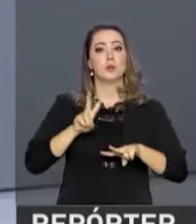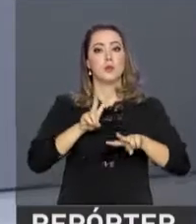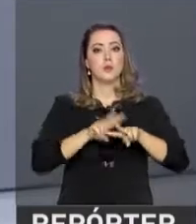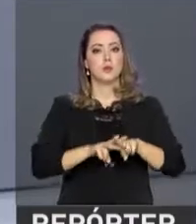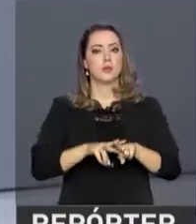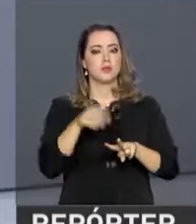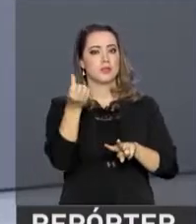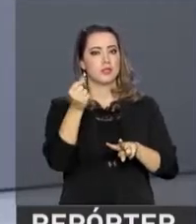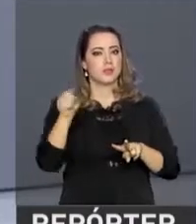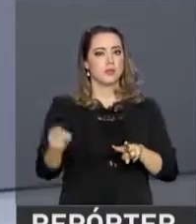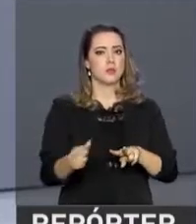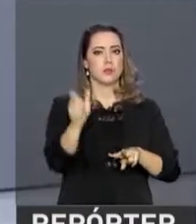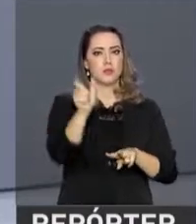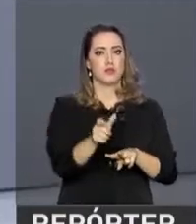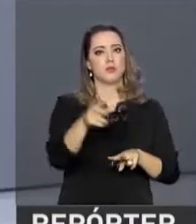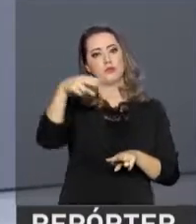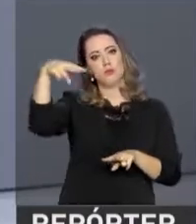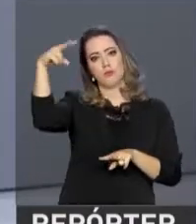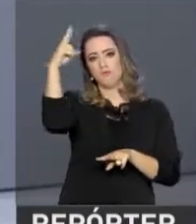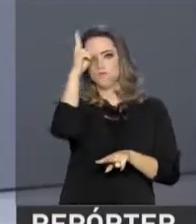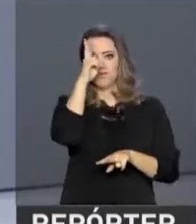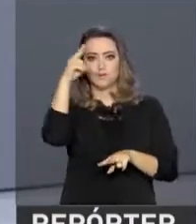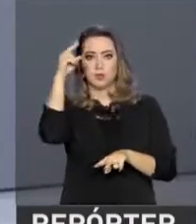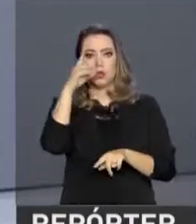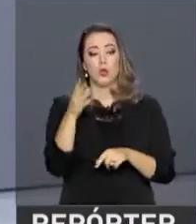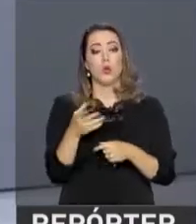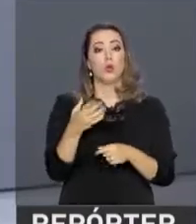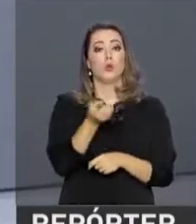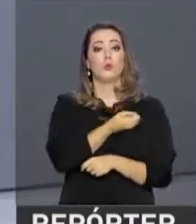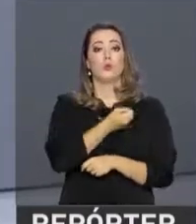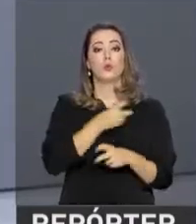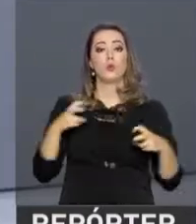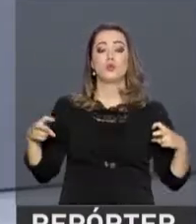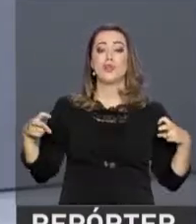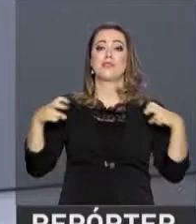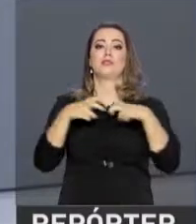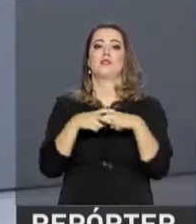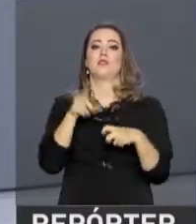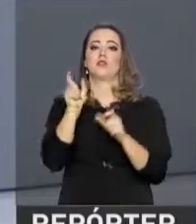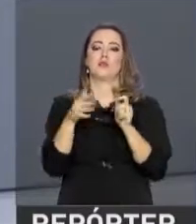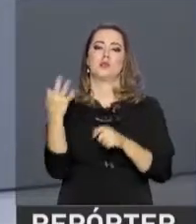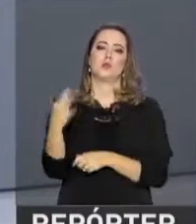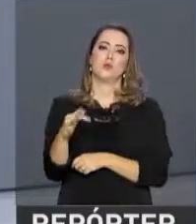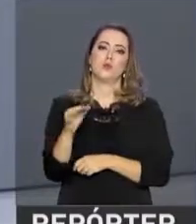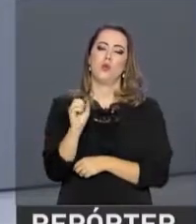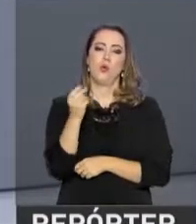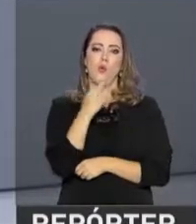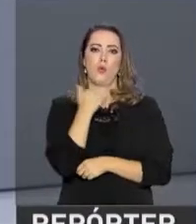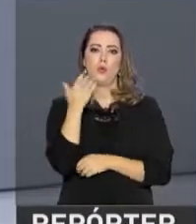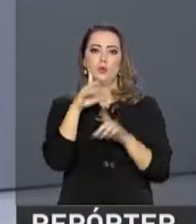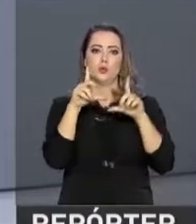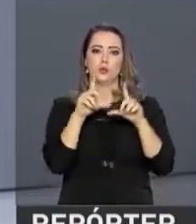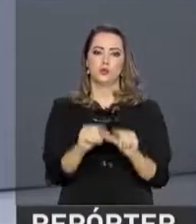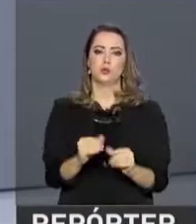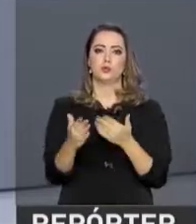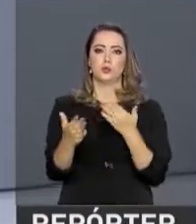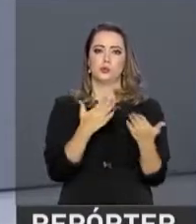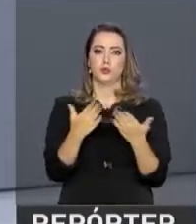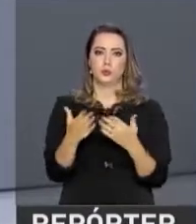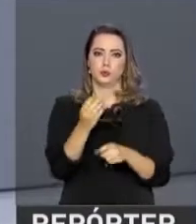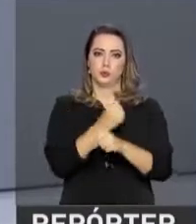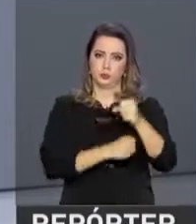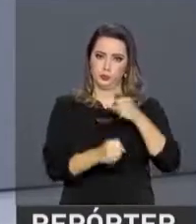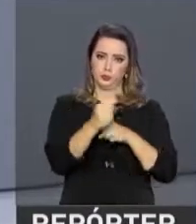de cerca de 6 mil motoristas embriagados o número de acidentes pessoas feridas e mortos diminuiu em relação a